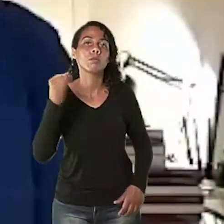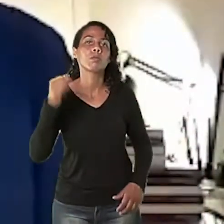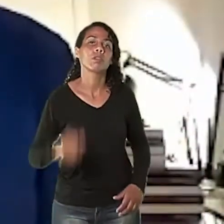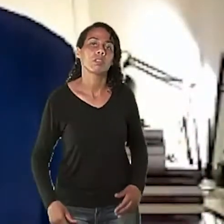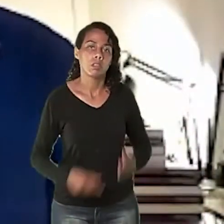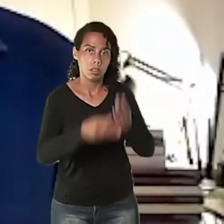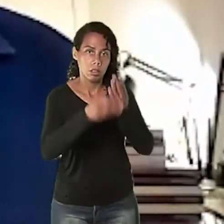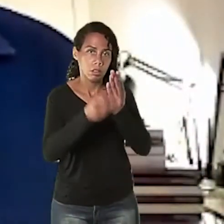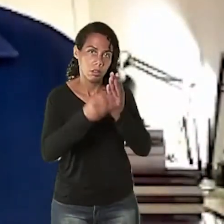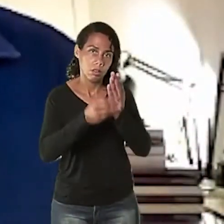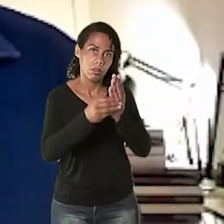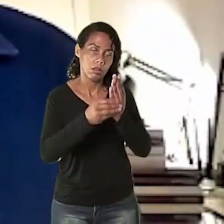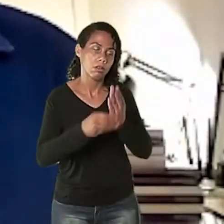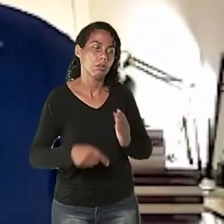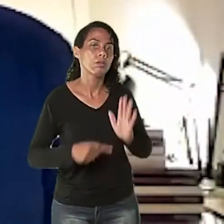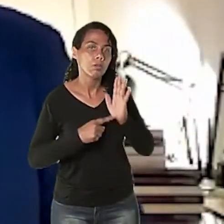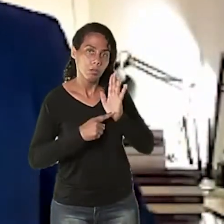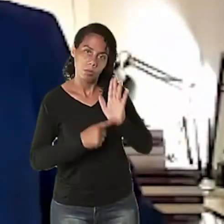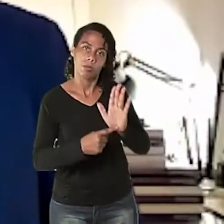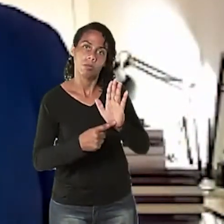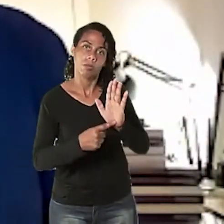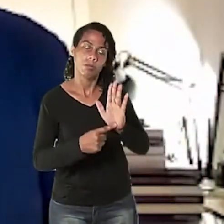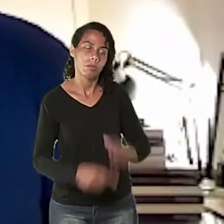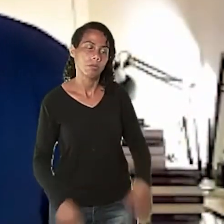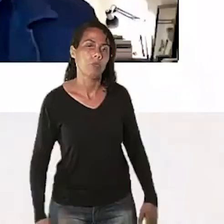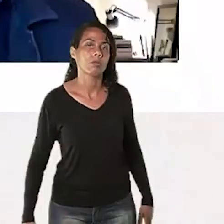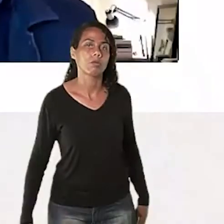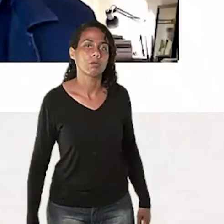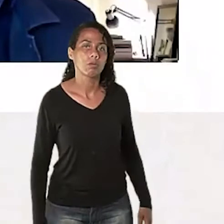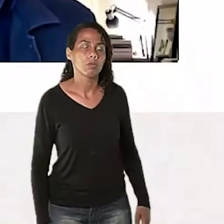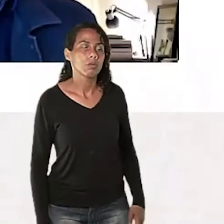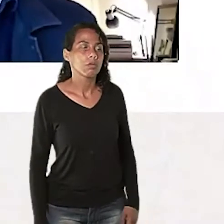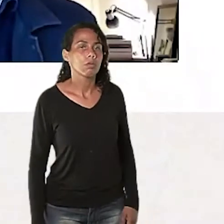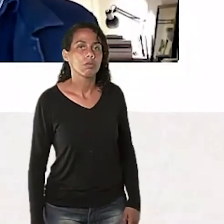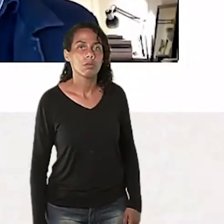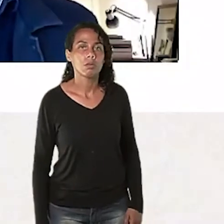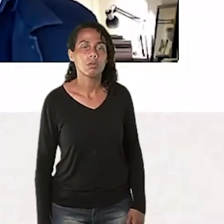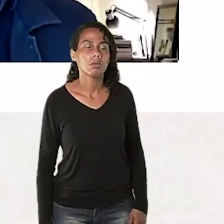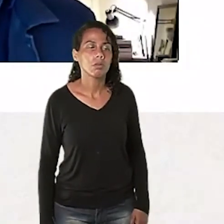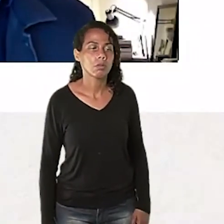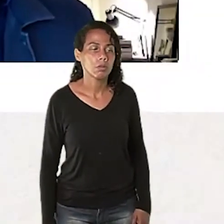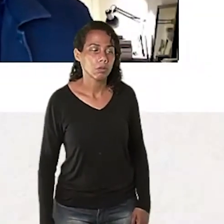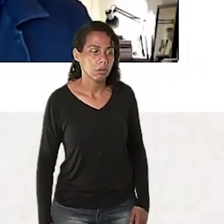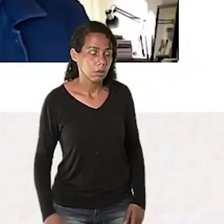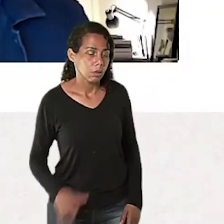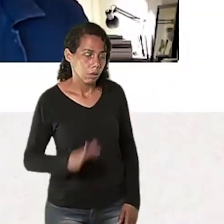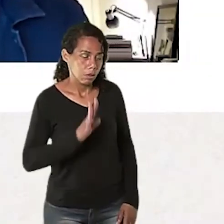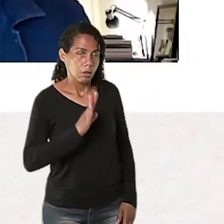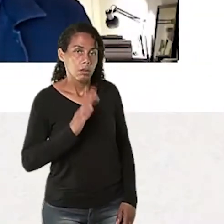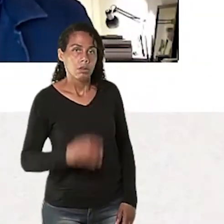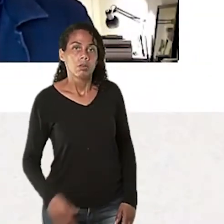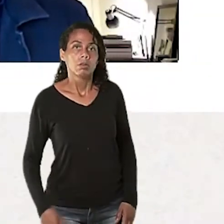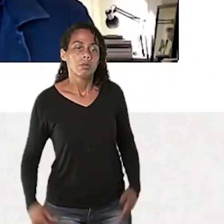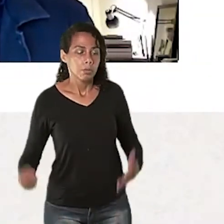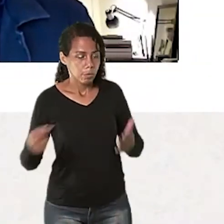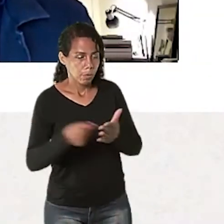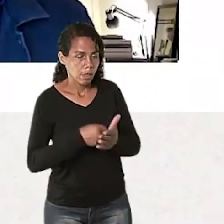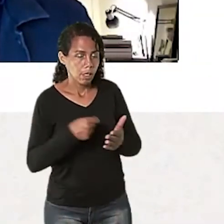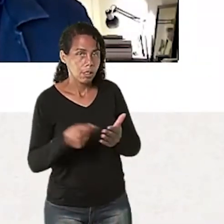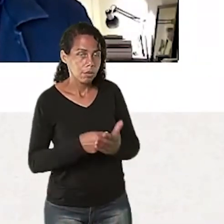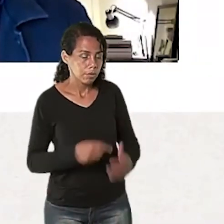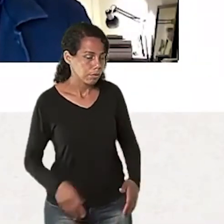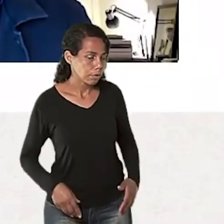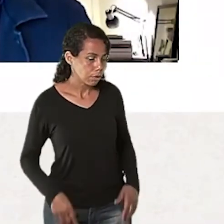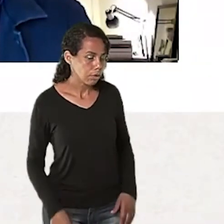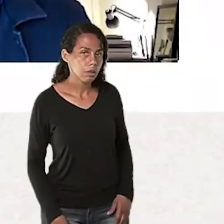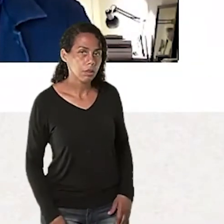dizer isso. Quais são as semelhanças? Antônio Almeida, tem um que falou uma coisa engraçada aqui, gente. Falou que está aqui por causa da